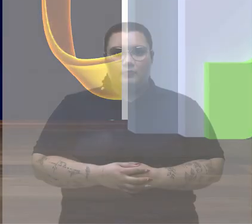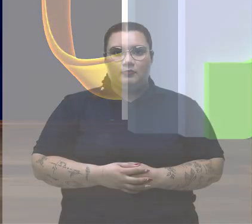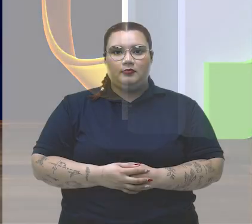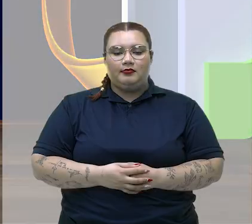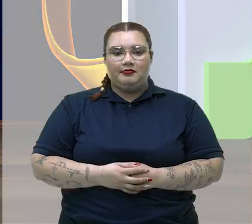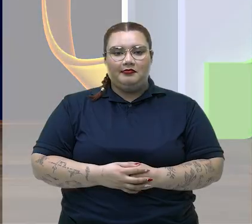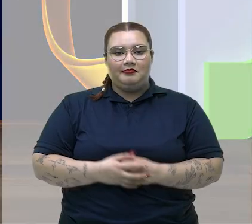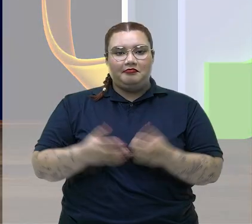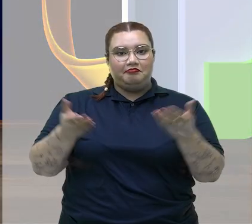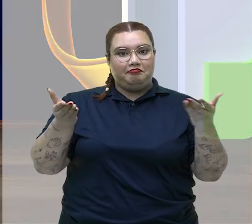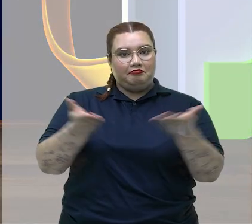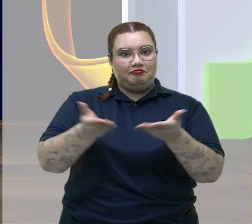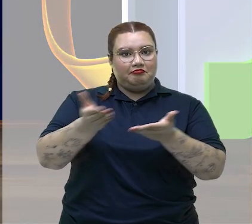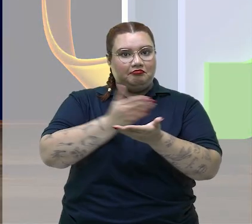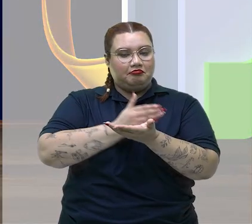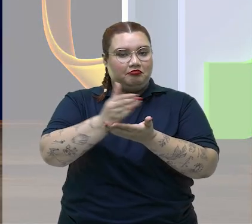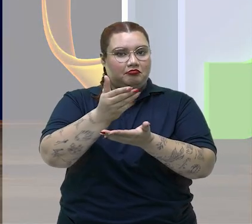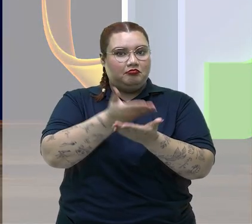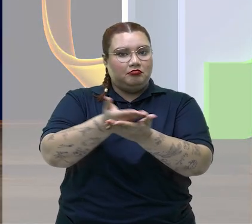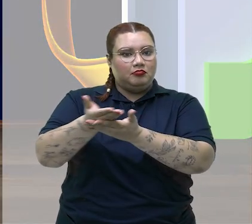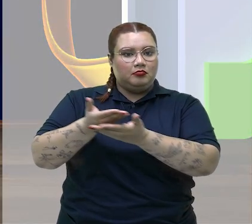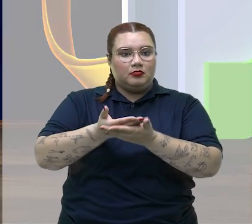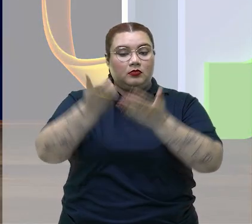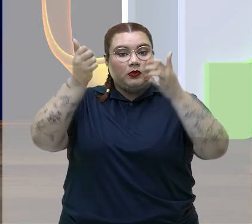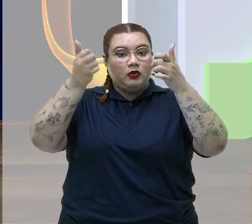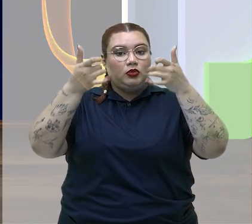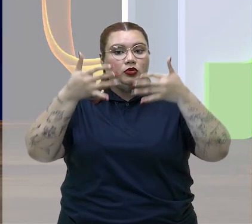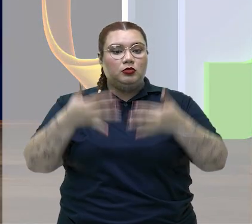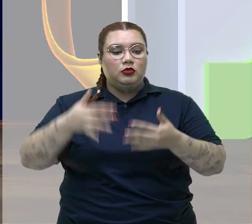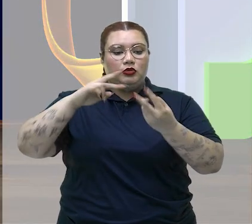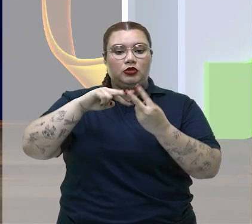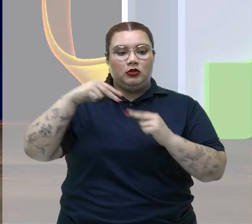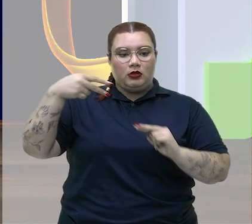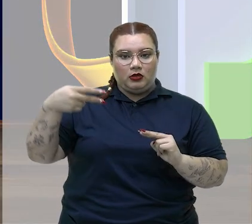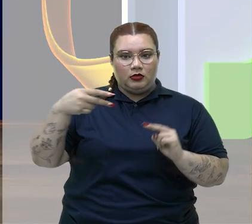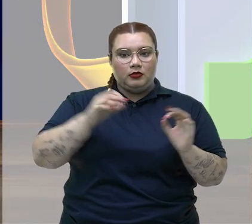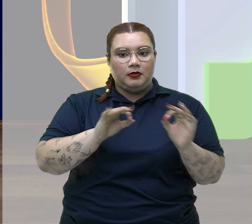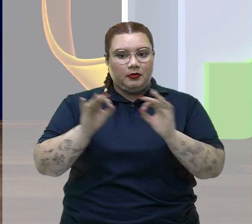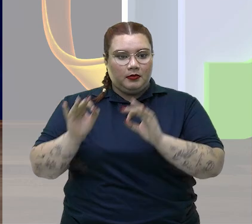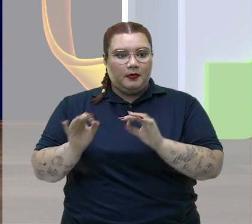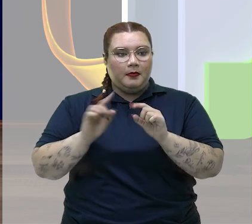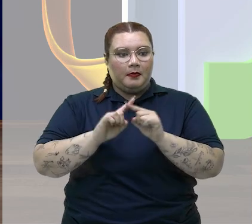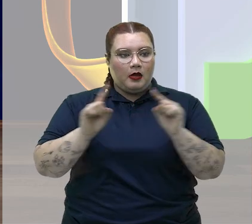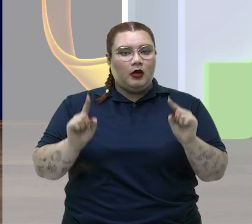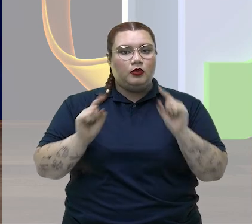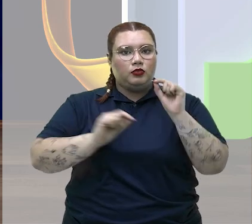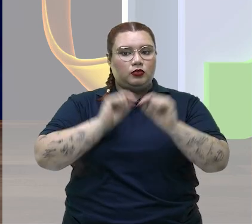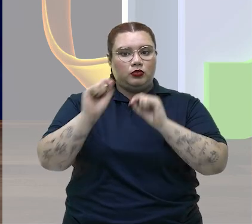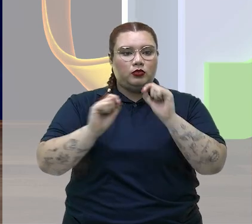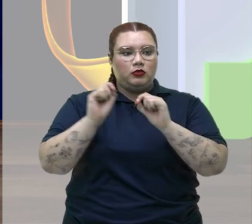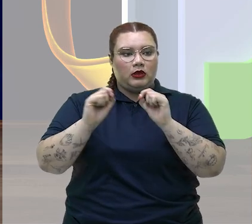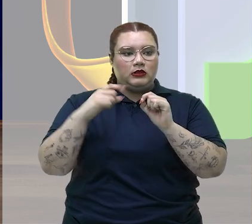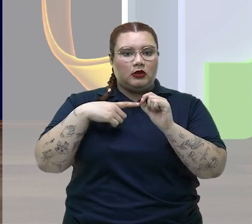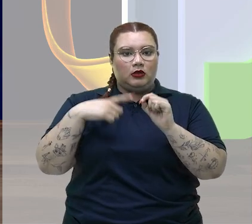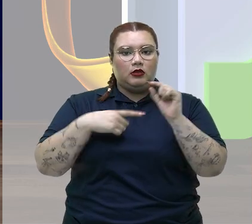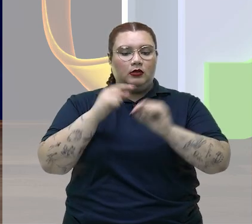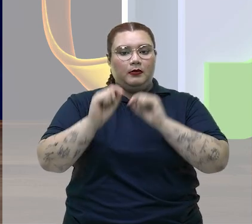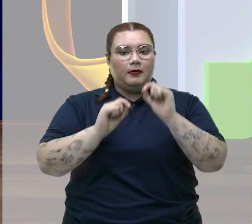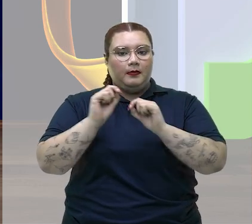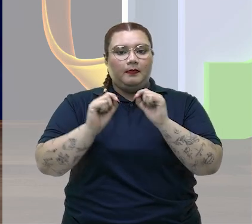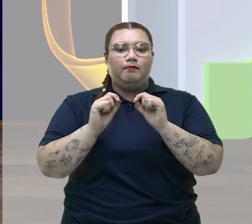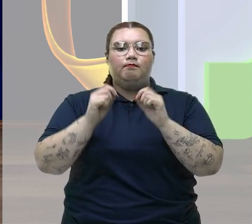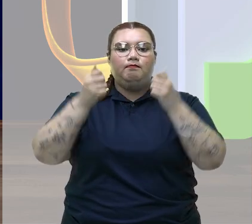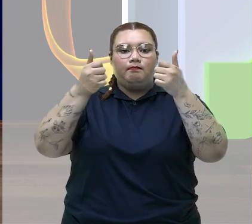Vamos dar início à nossa aula de hoje falando sobre genética ainda, né? Mas vamos falar sobre o mapeamento